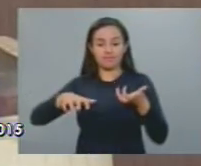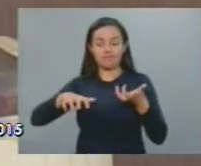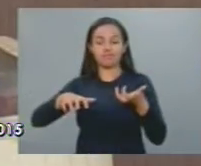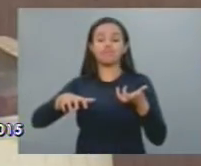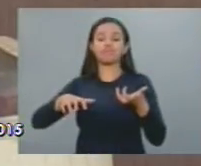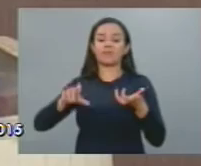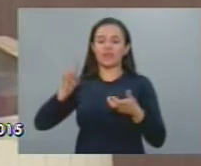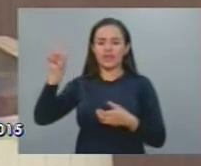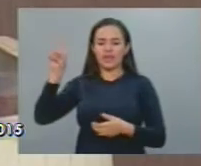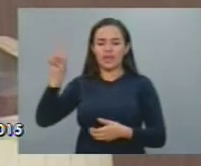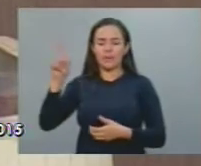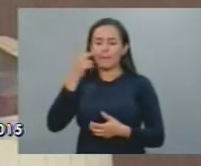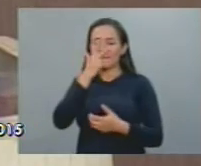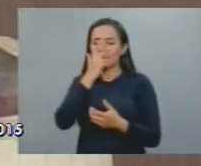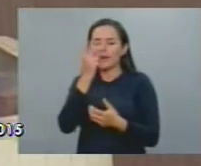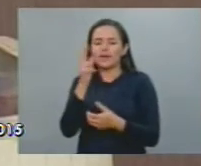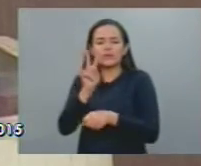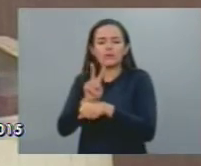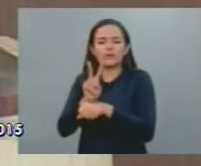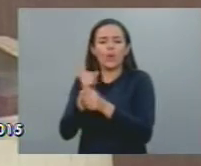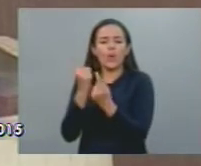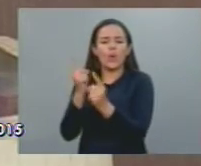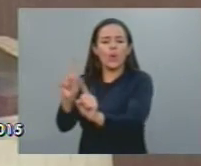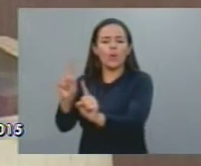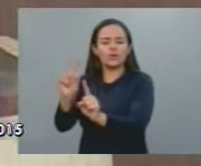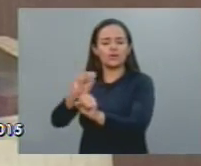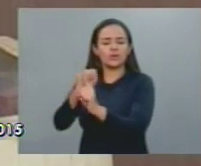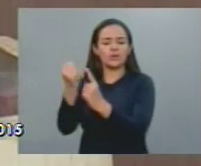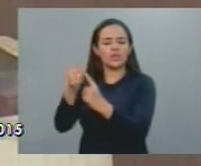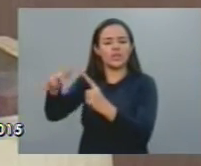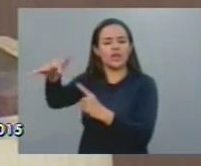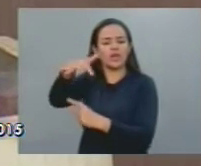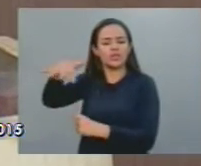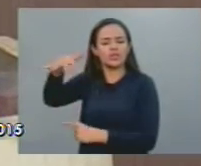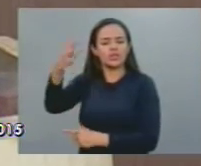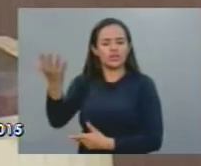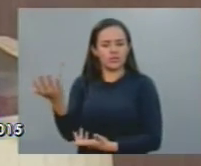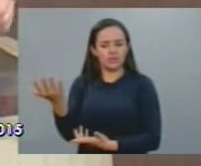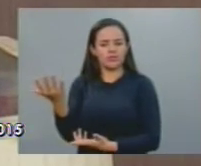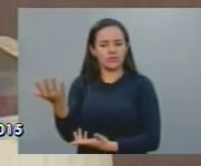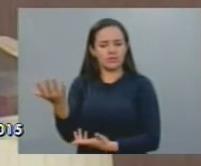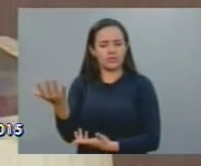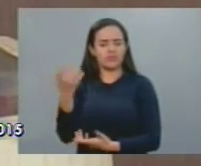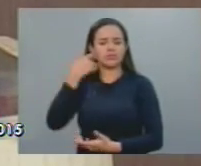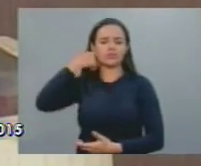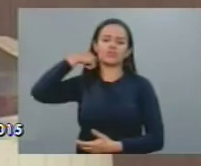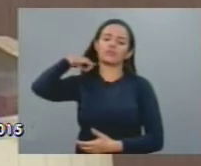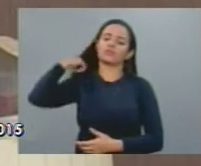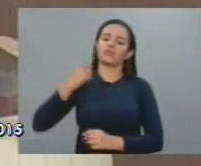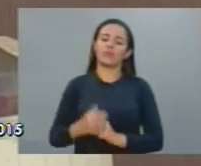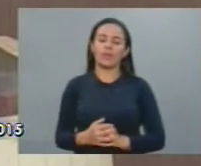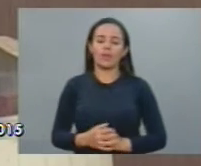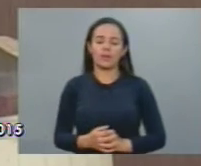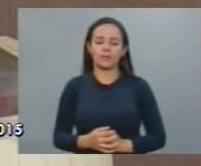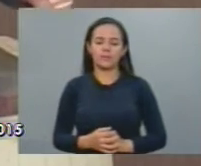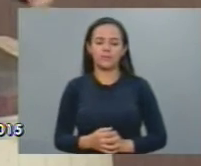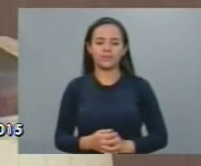poder popular. Ele não é o poder popular. Enquanto nós temos uma maioria de uma sociedade que ela